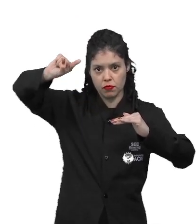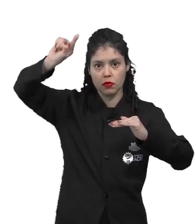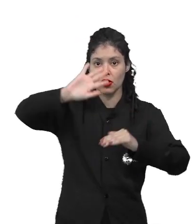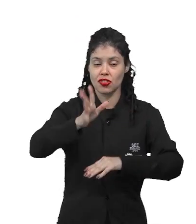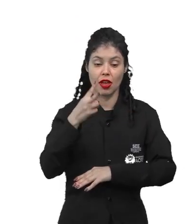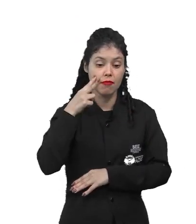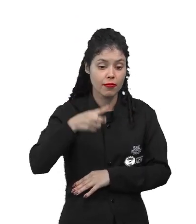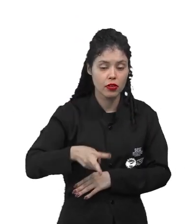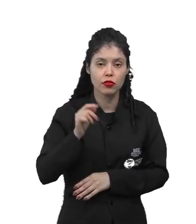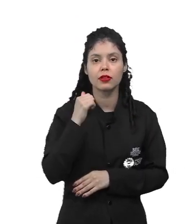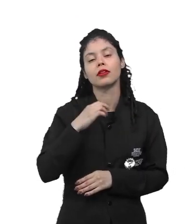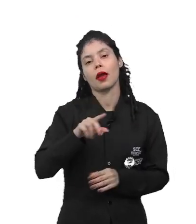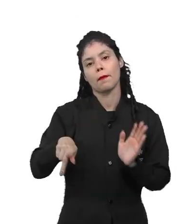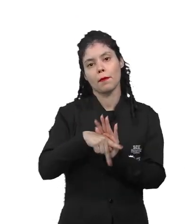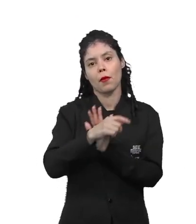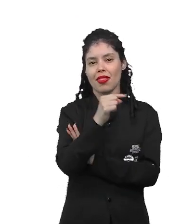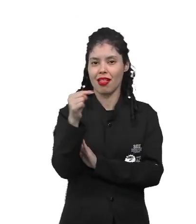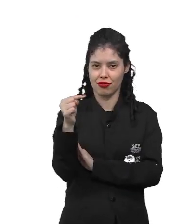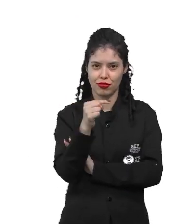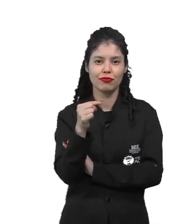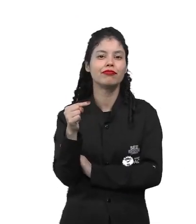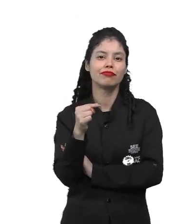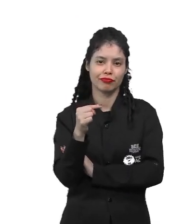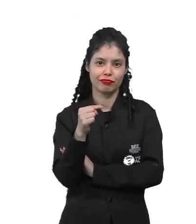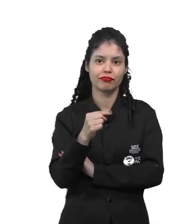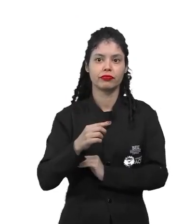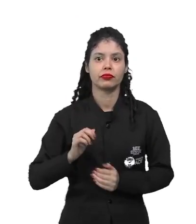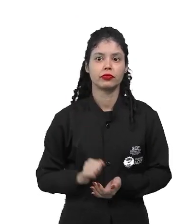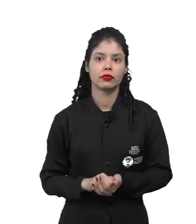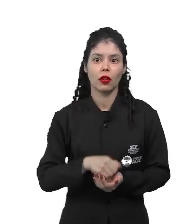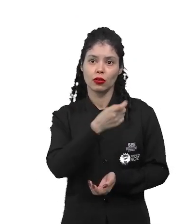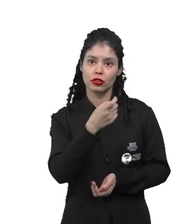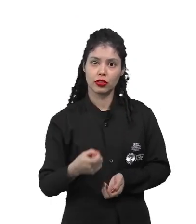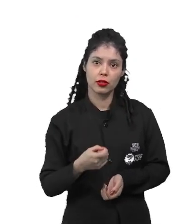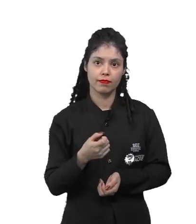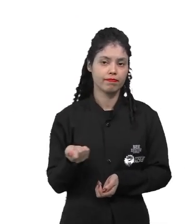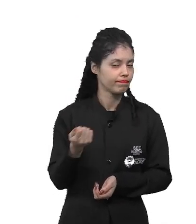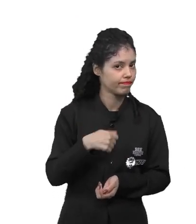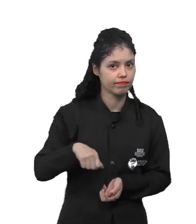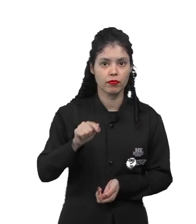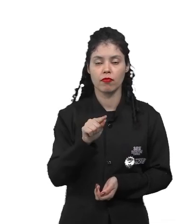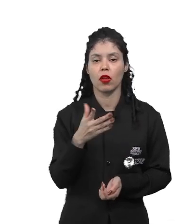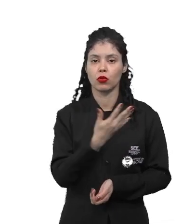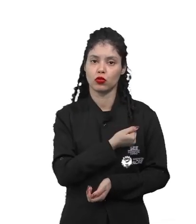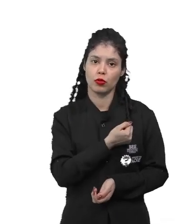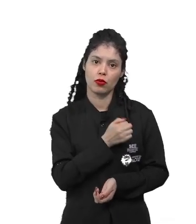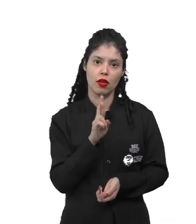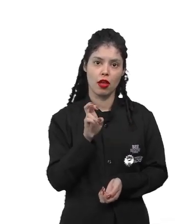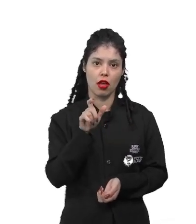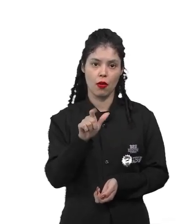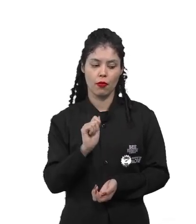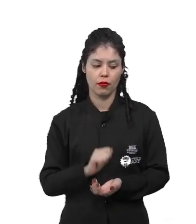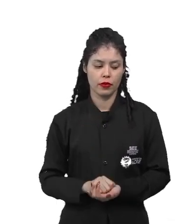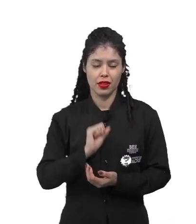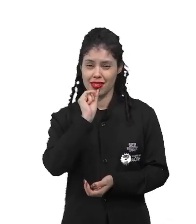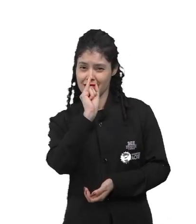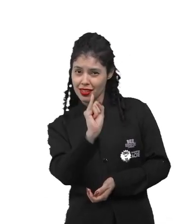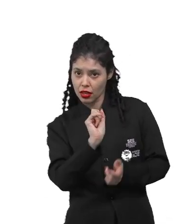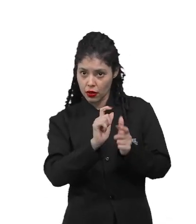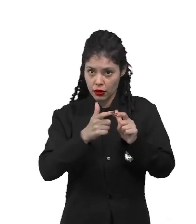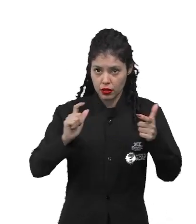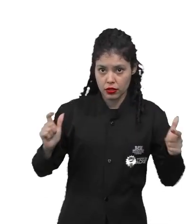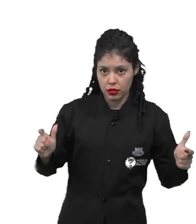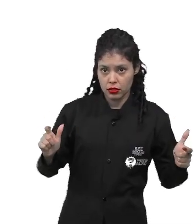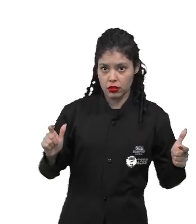negativo, porque ele não toca o eixo x, ou seja, x não pertence aos números reais. Professor, e se a função for crescente? É essa